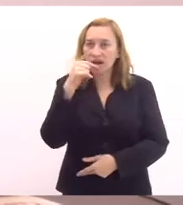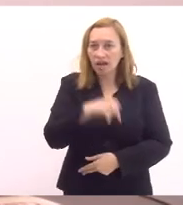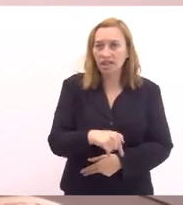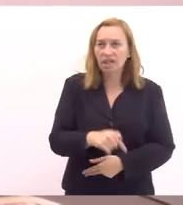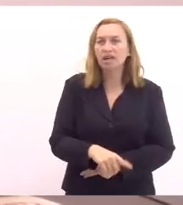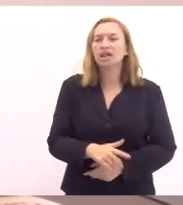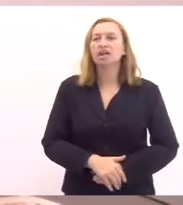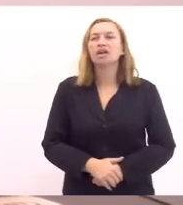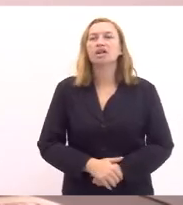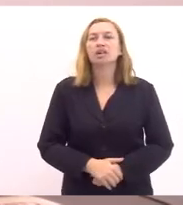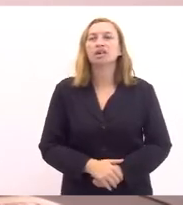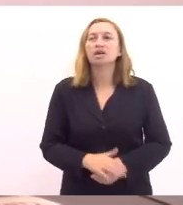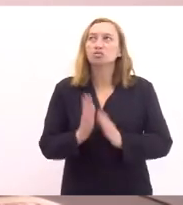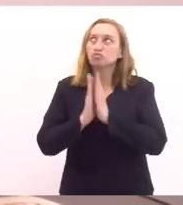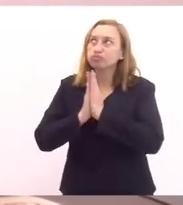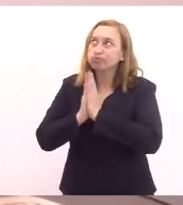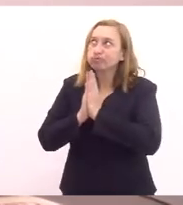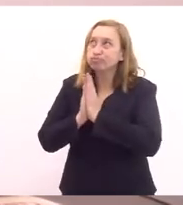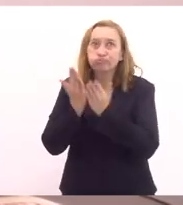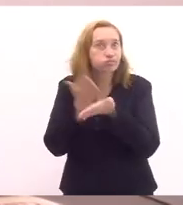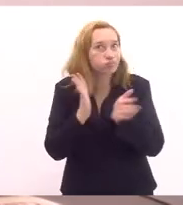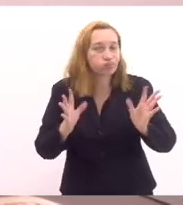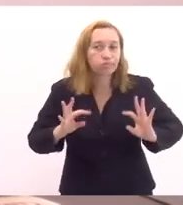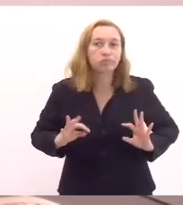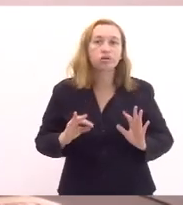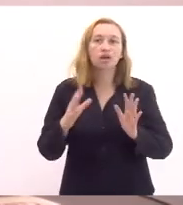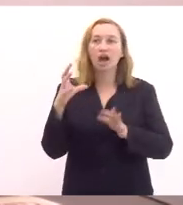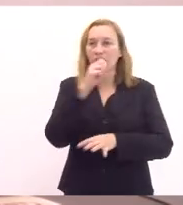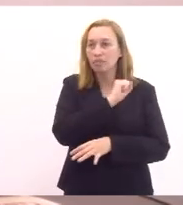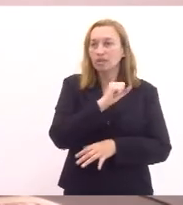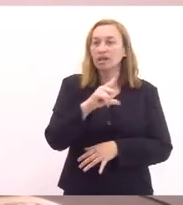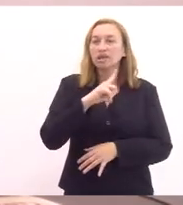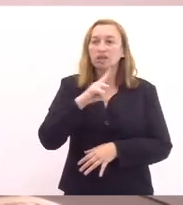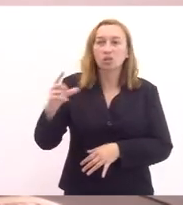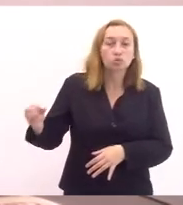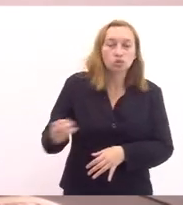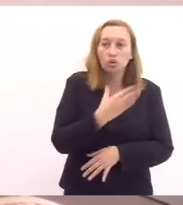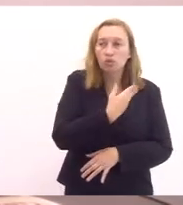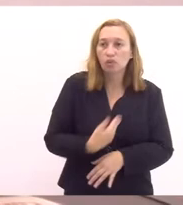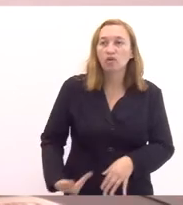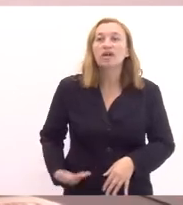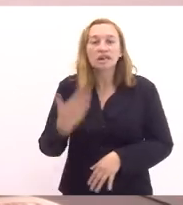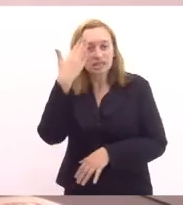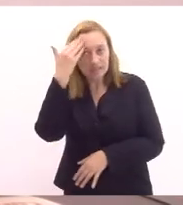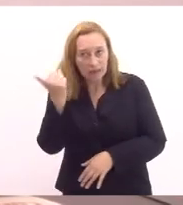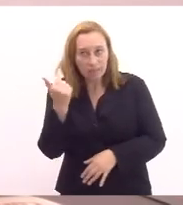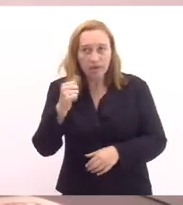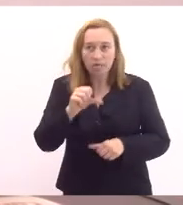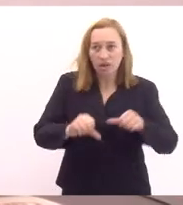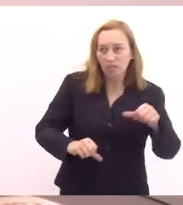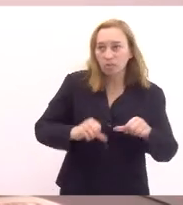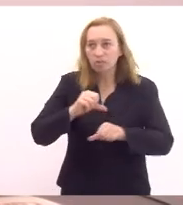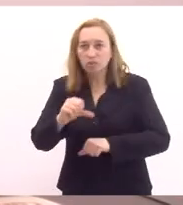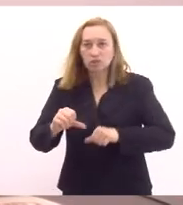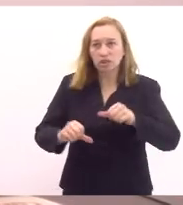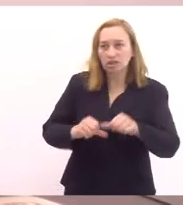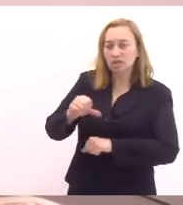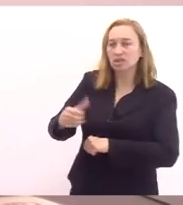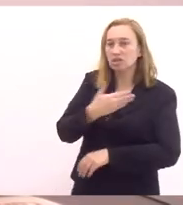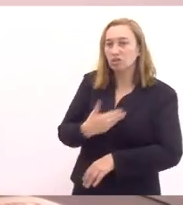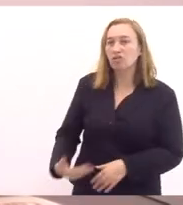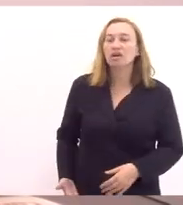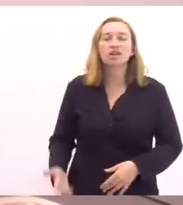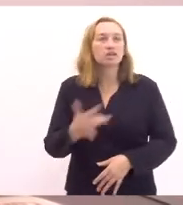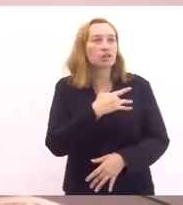a gente Reza para que caraca se lembra que a gente tenha um novo a gente sabe que a alternância de governo é uma coisa saudável